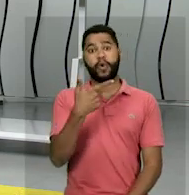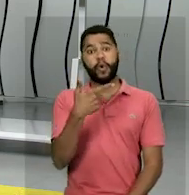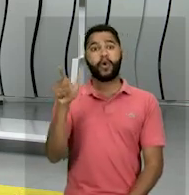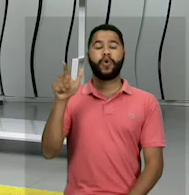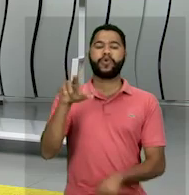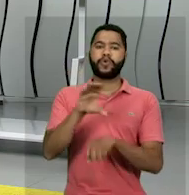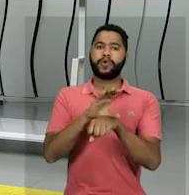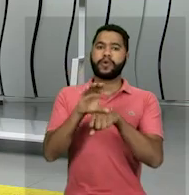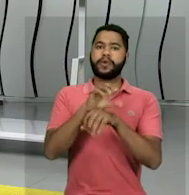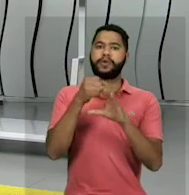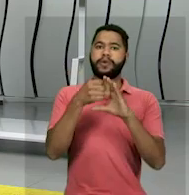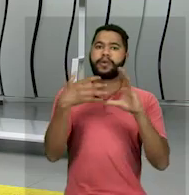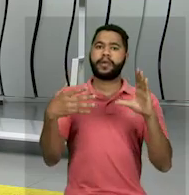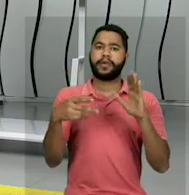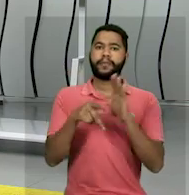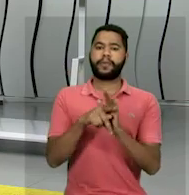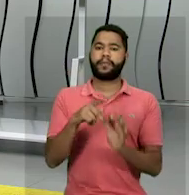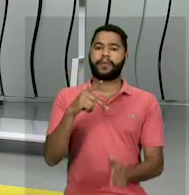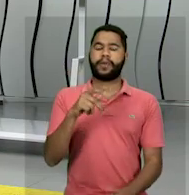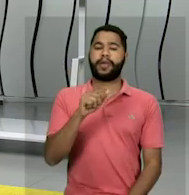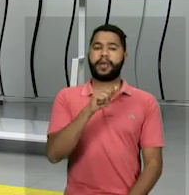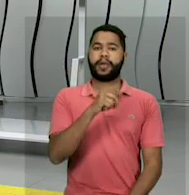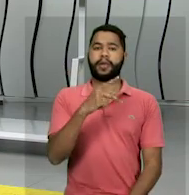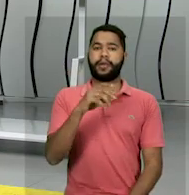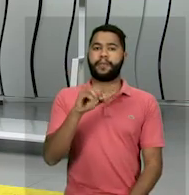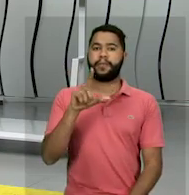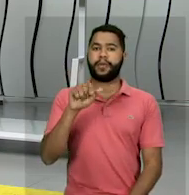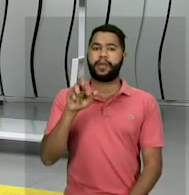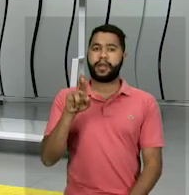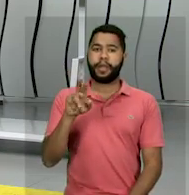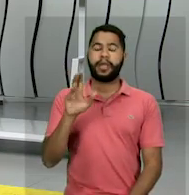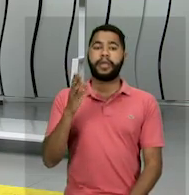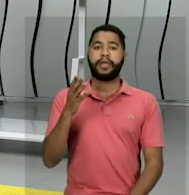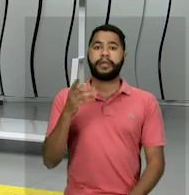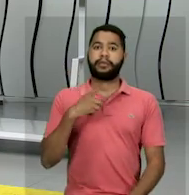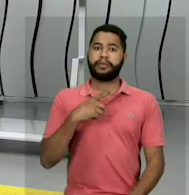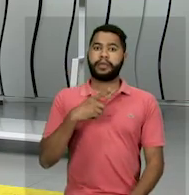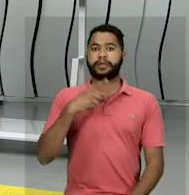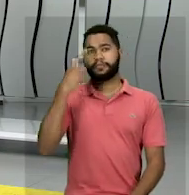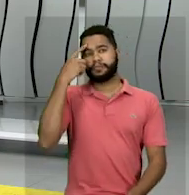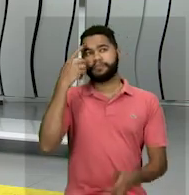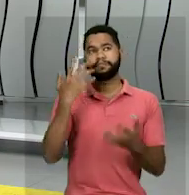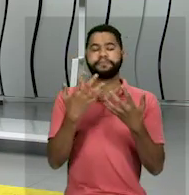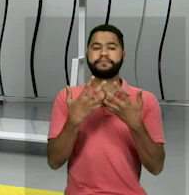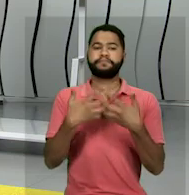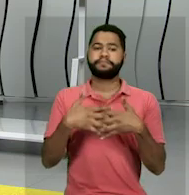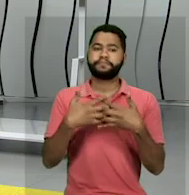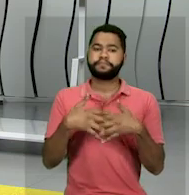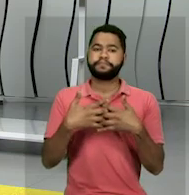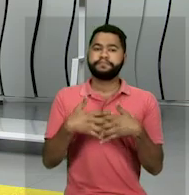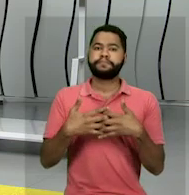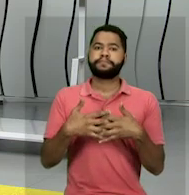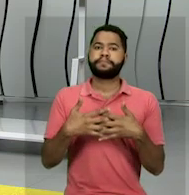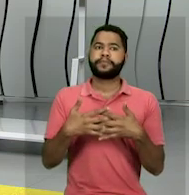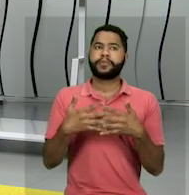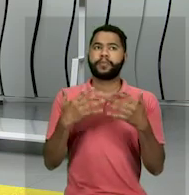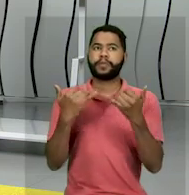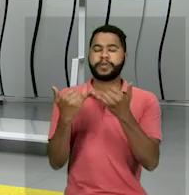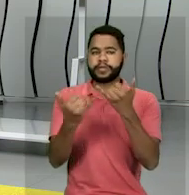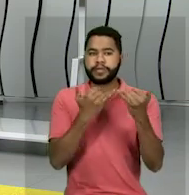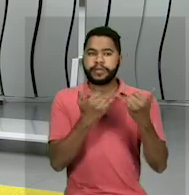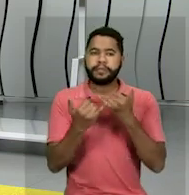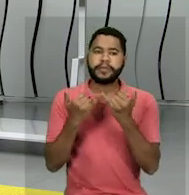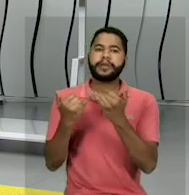aí conhecida como a polaca. E isso a gente já leva em consideração uma semelhança, né,